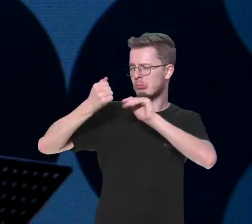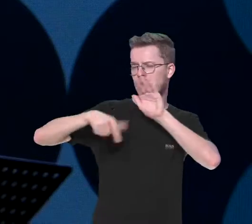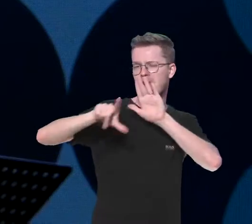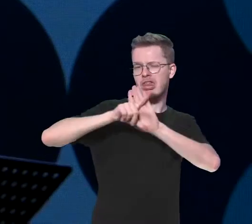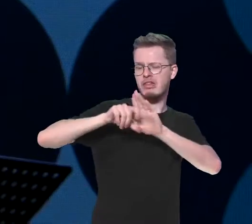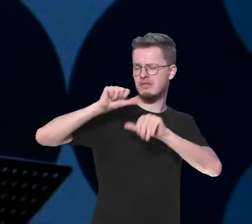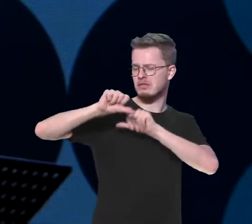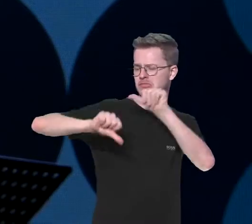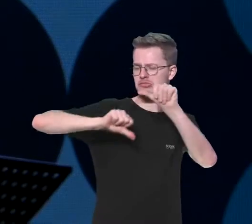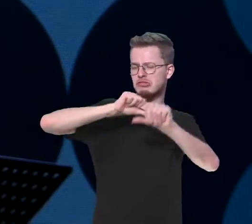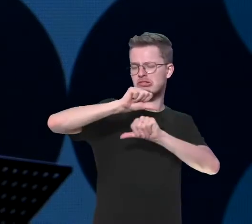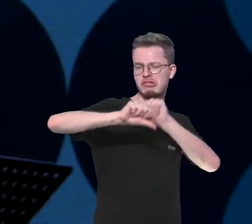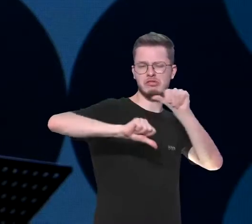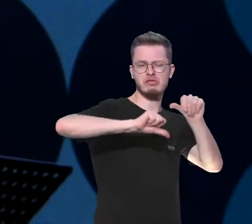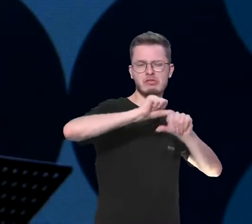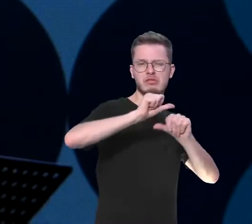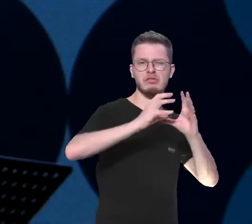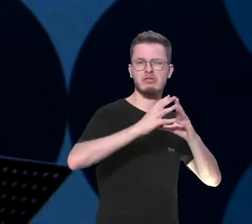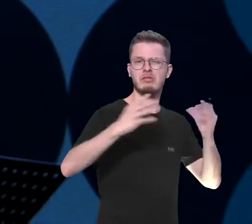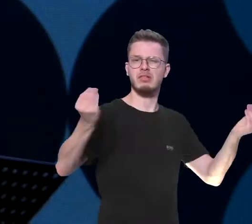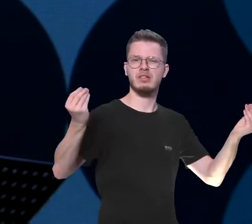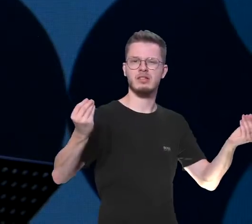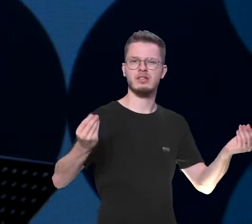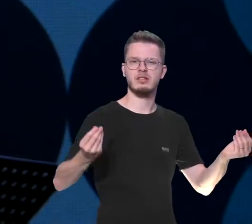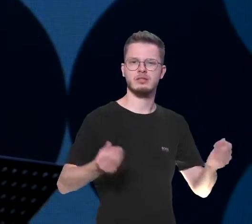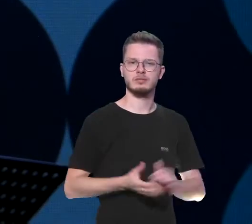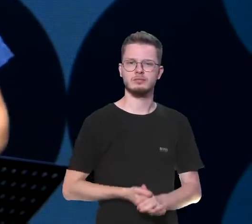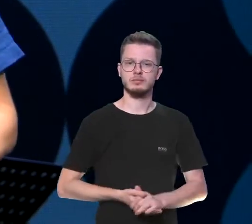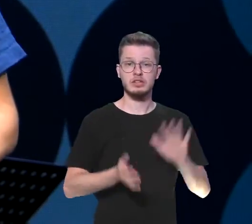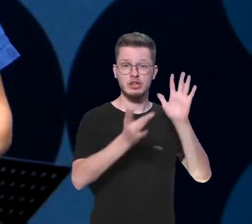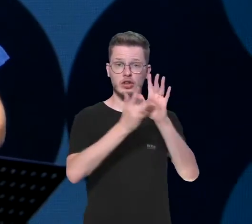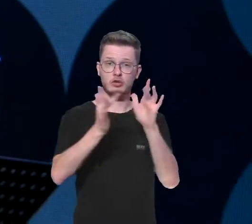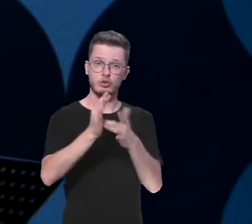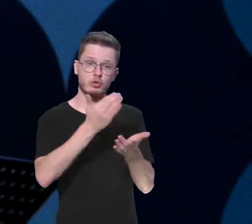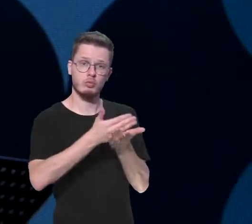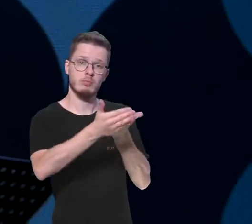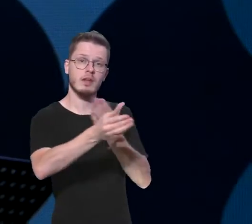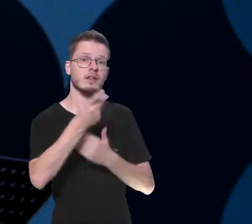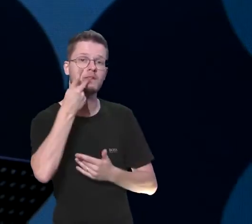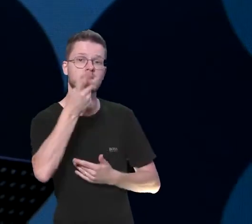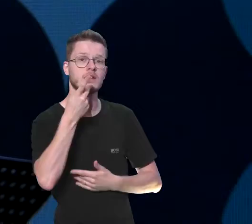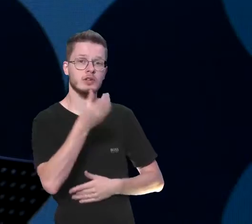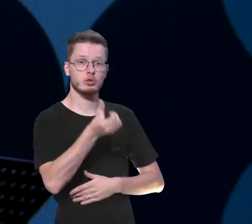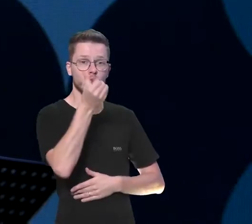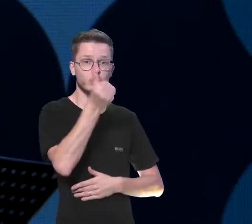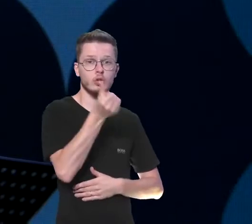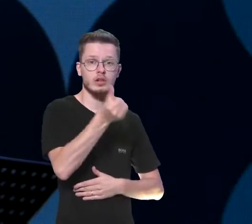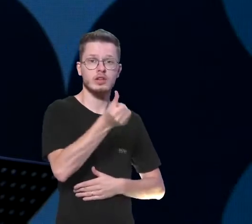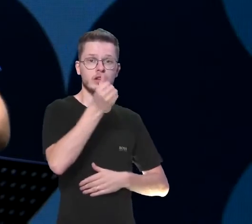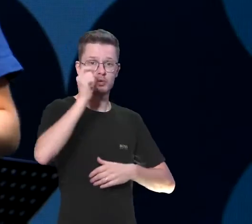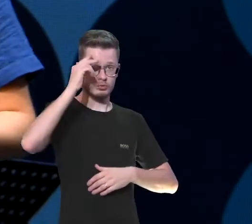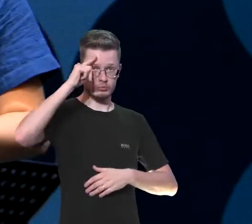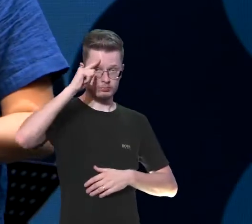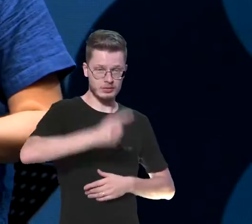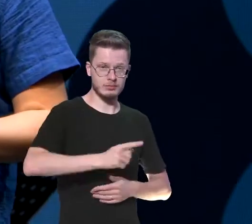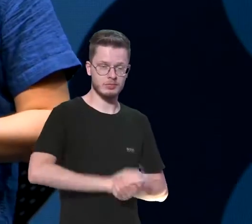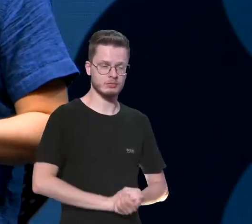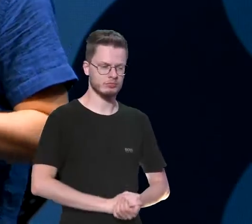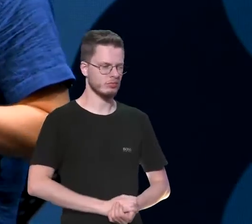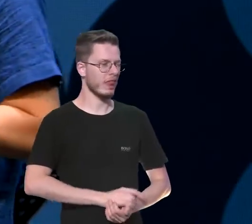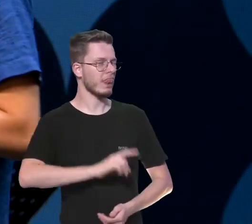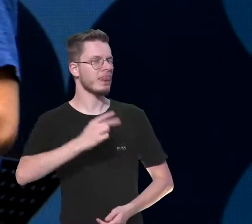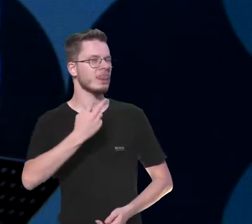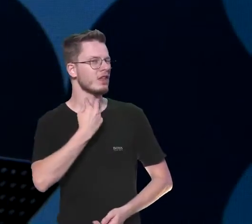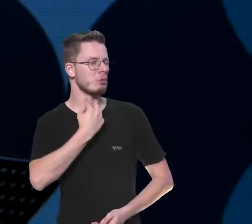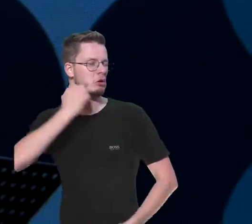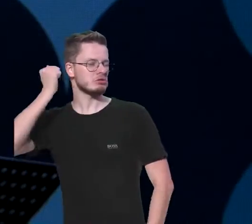Jesus começa citando o 6º mandamento: não matarás.